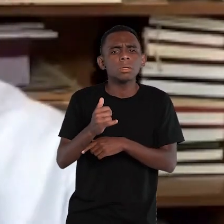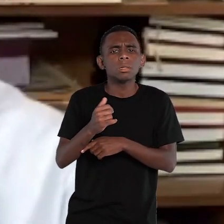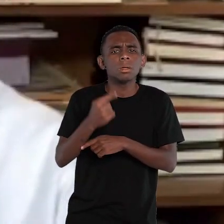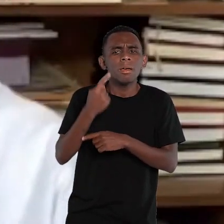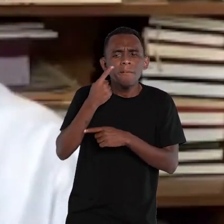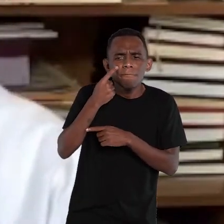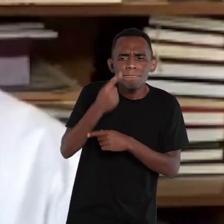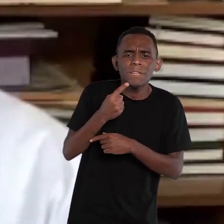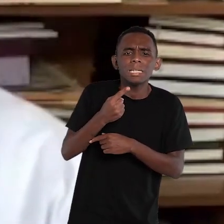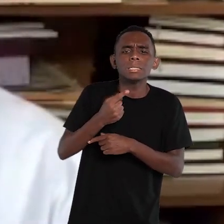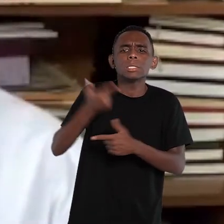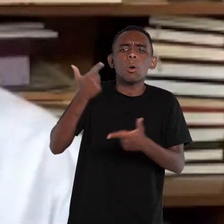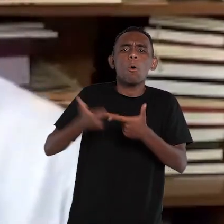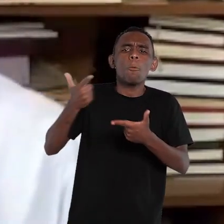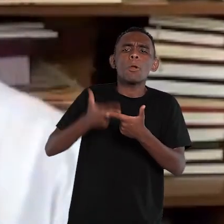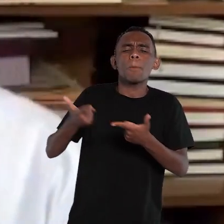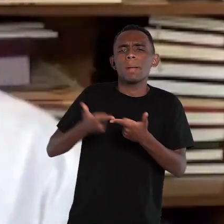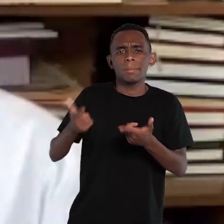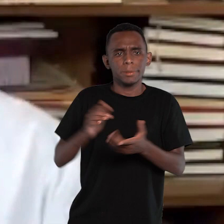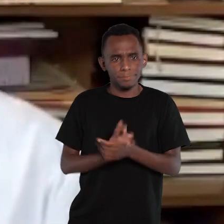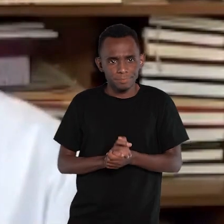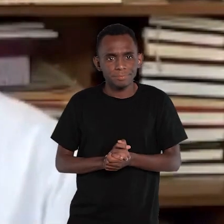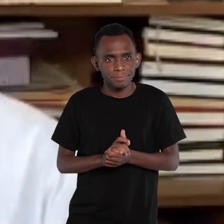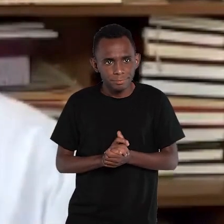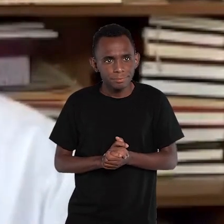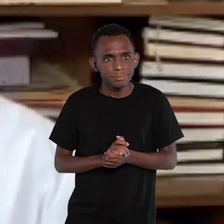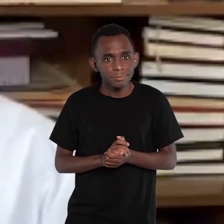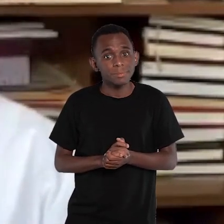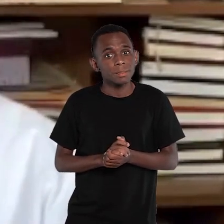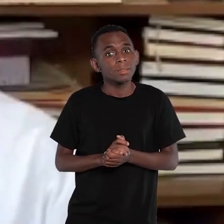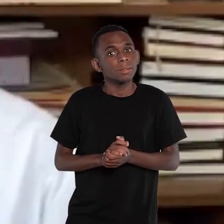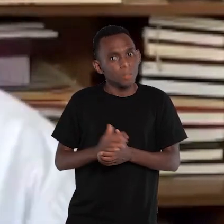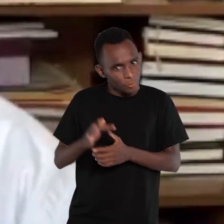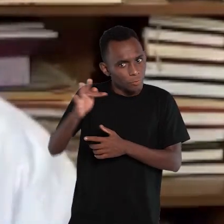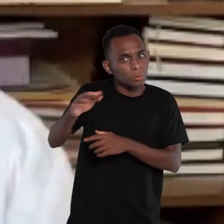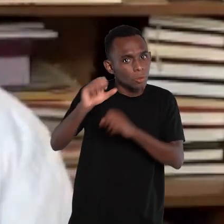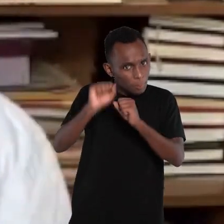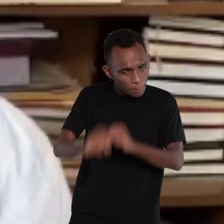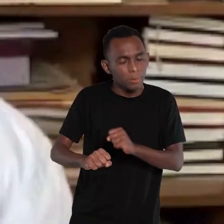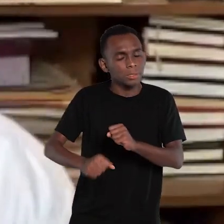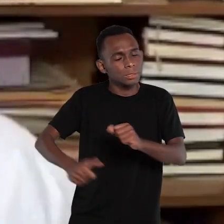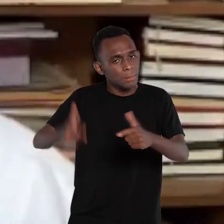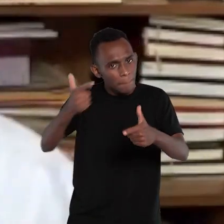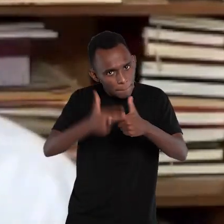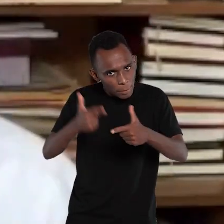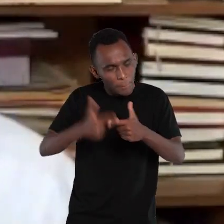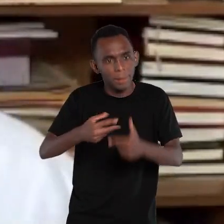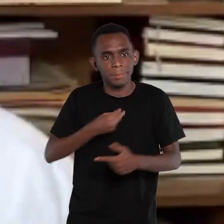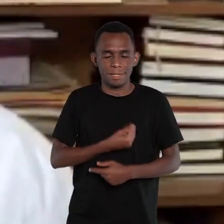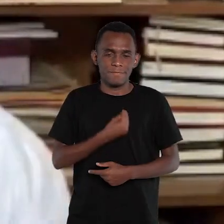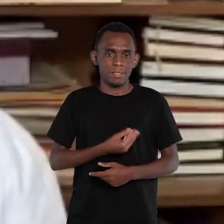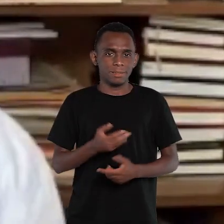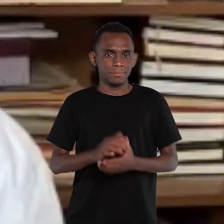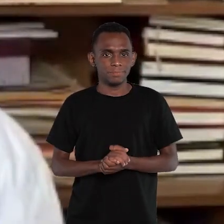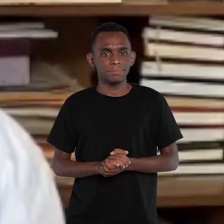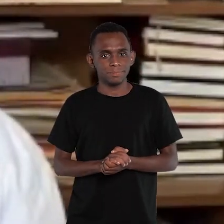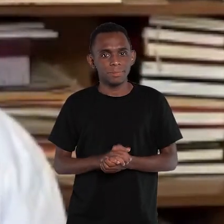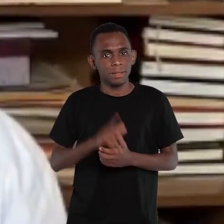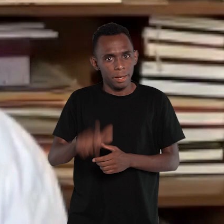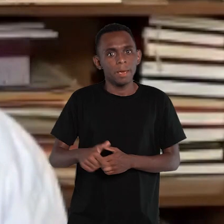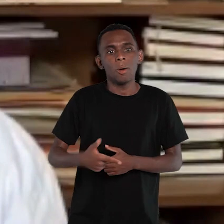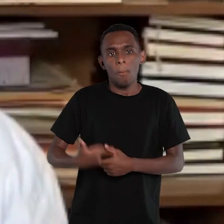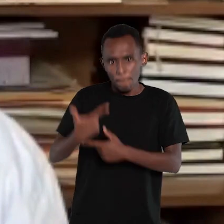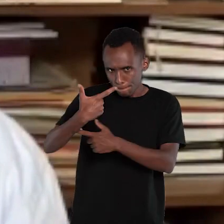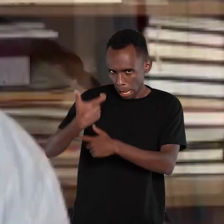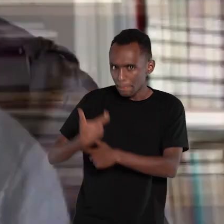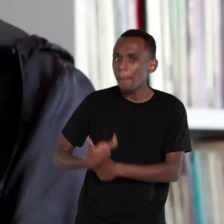vê enredado numa encrenca, que pode custar buraco na pele, e não é buraco de acne. É